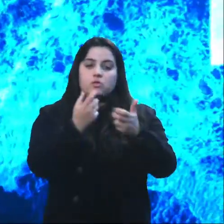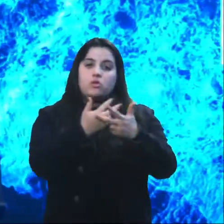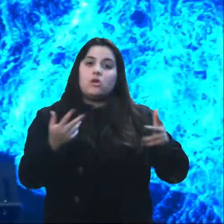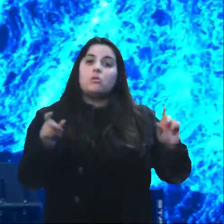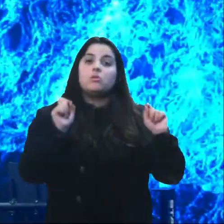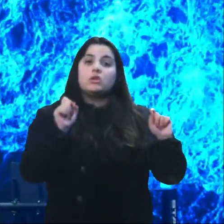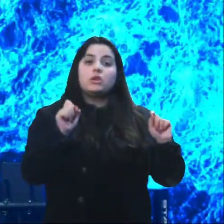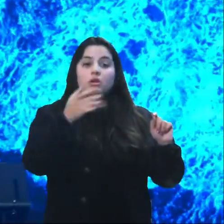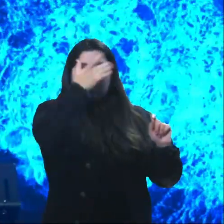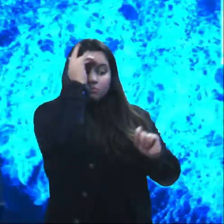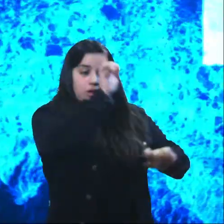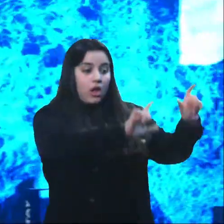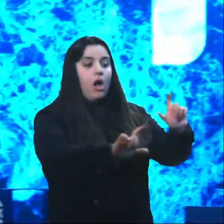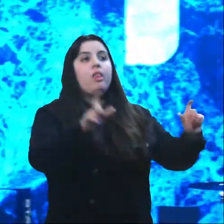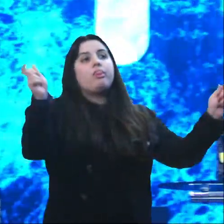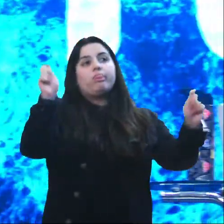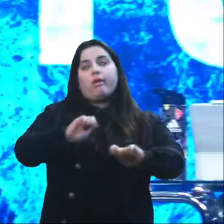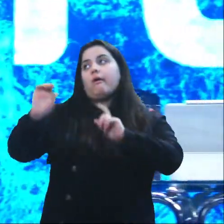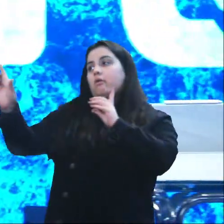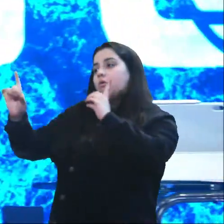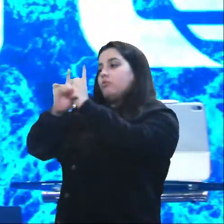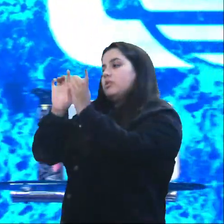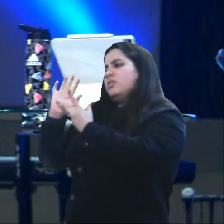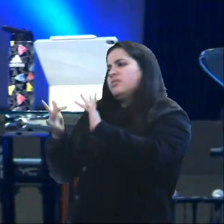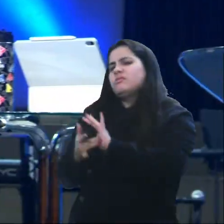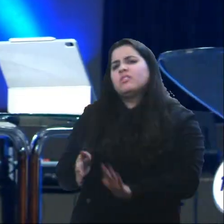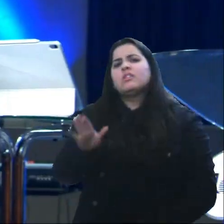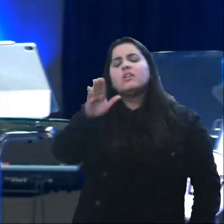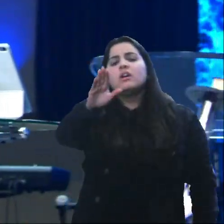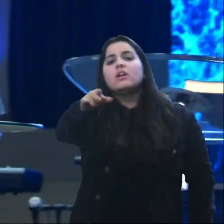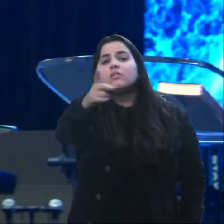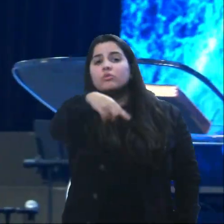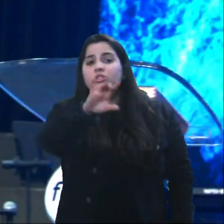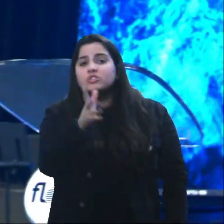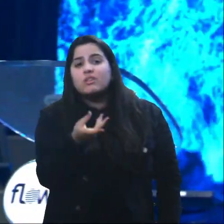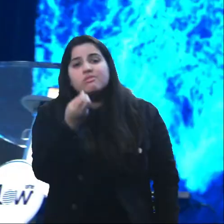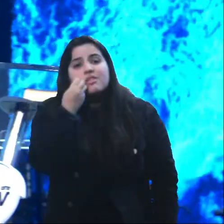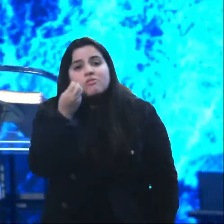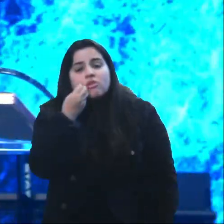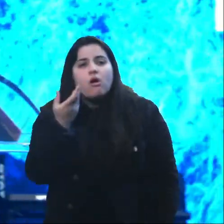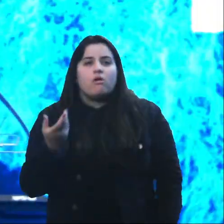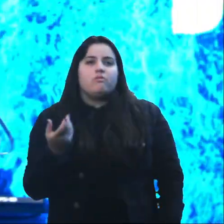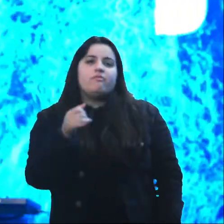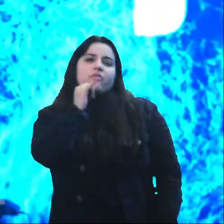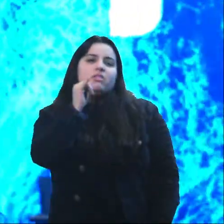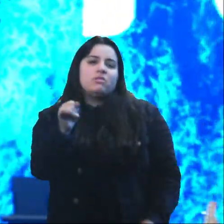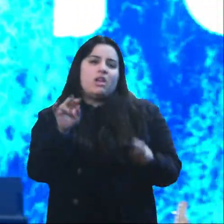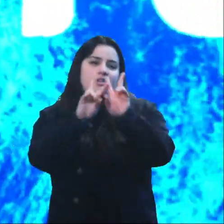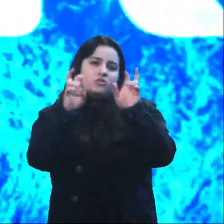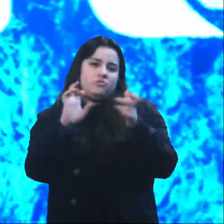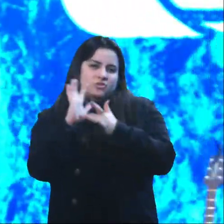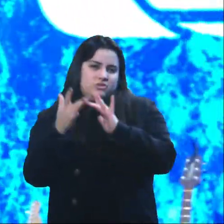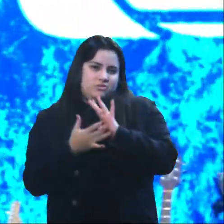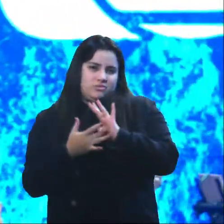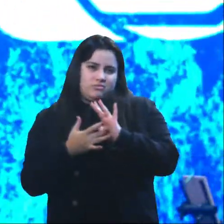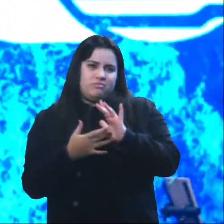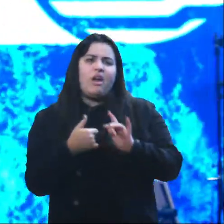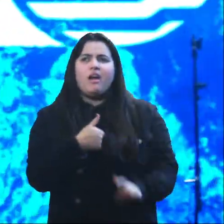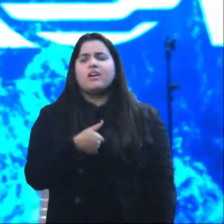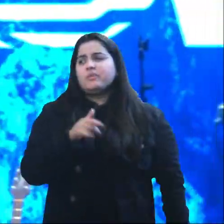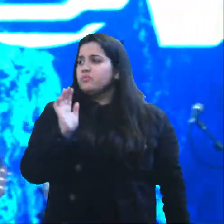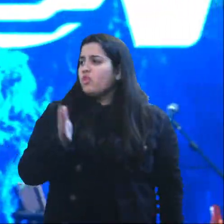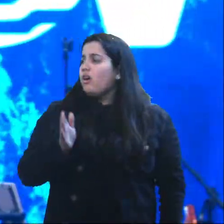encontrar com Jesus. Você já tentou falar de Jesus para alguém? Quem já? Já tentou falar de Jesus? Eu já.